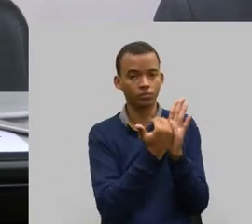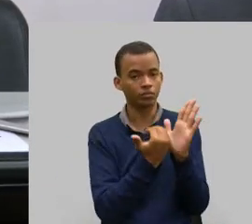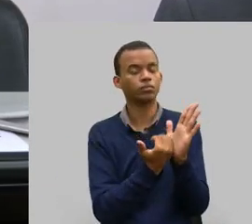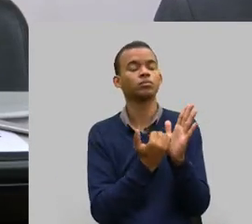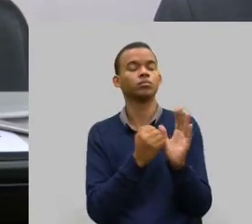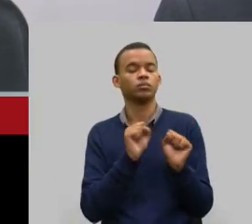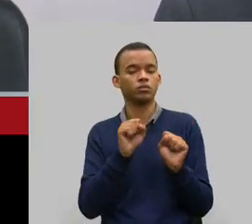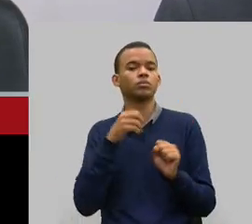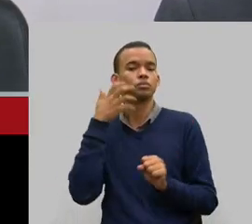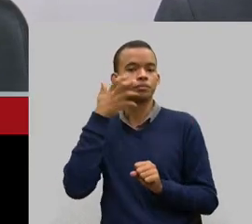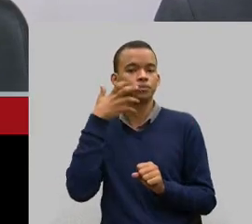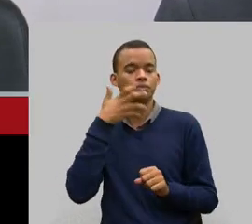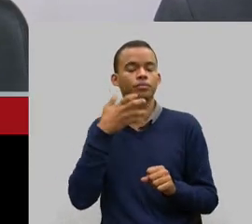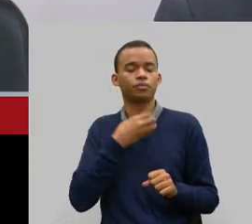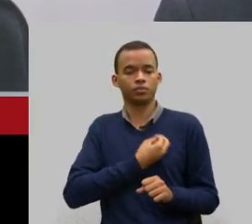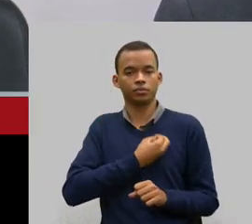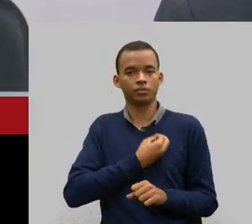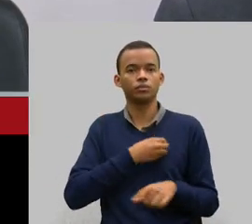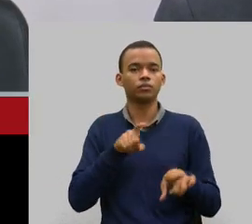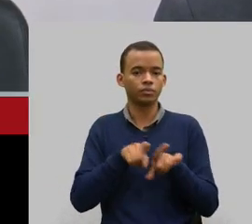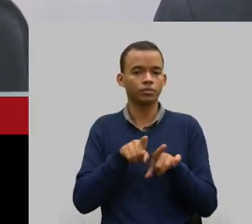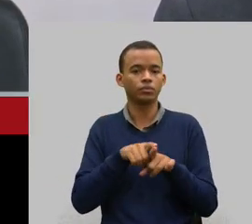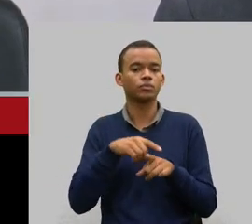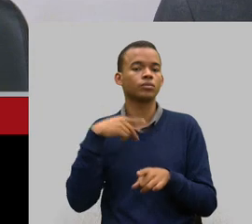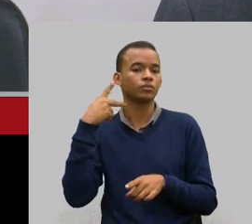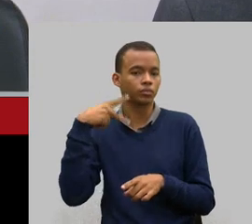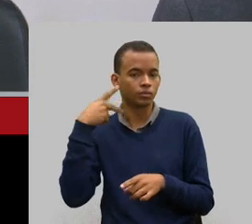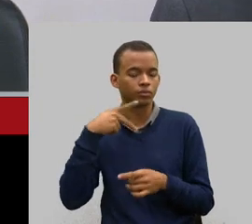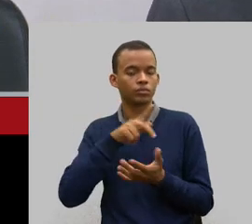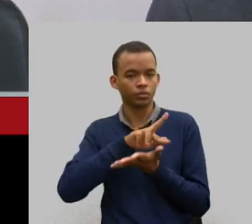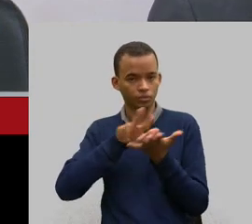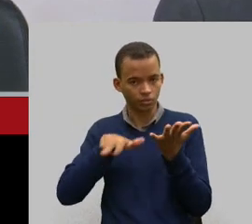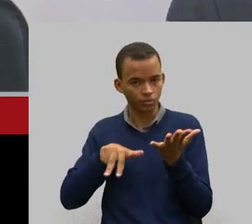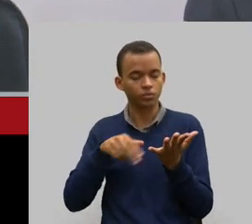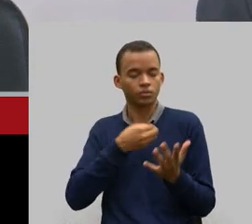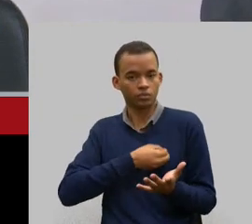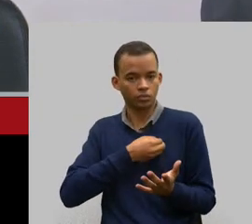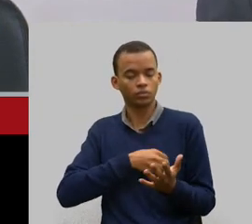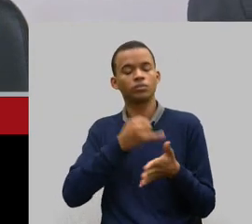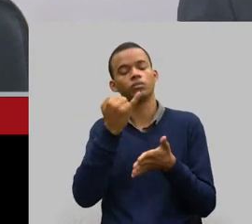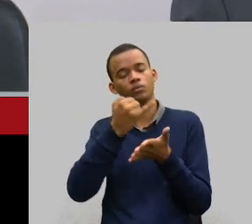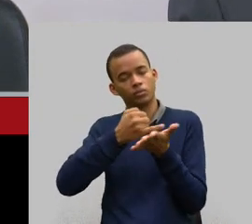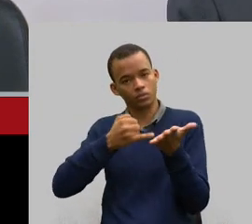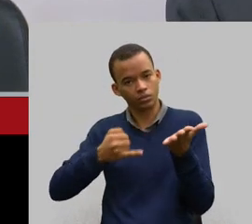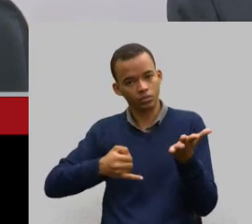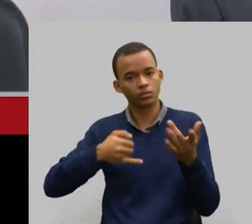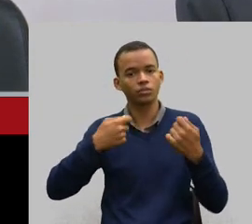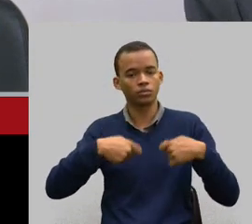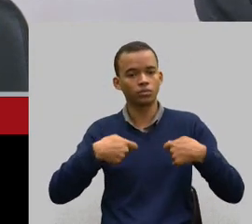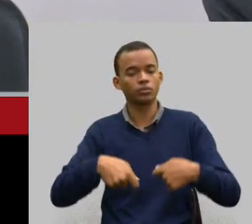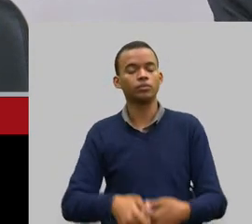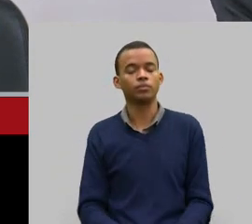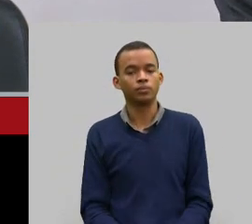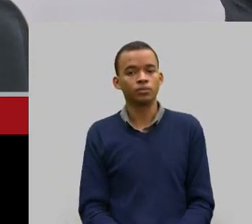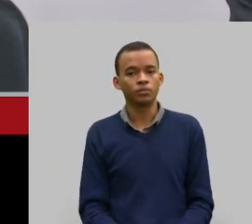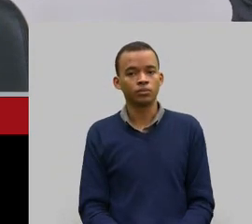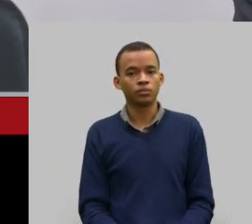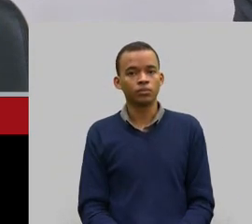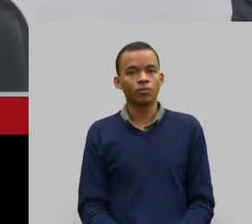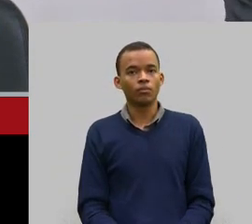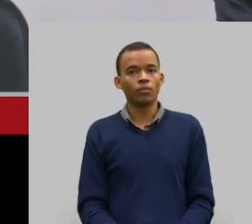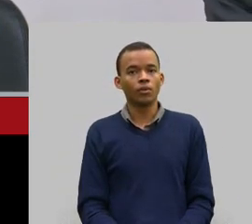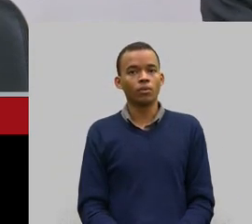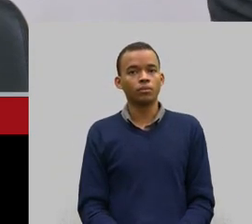parlamentares também por ordem de inscrição encerrada a exposição inicial da autoridade